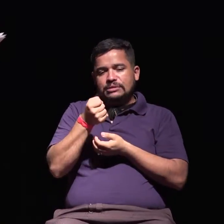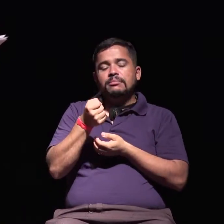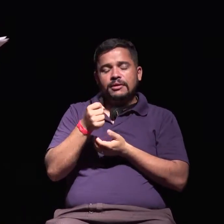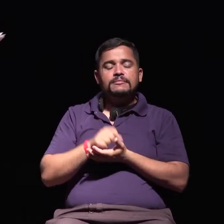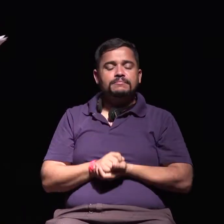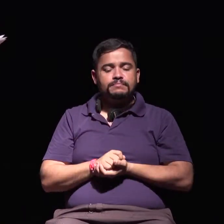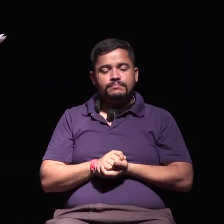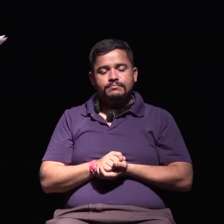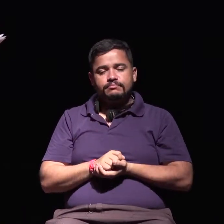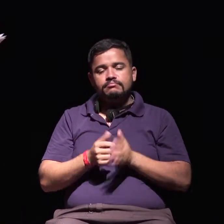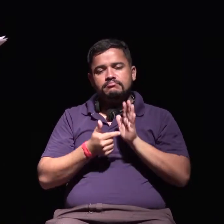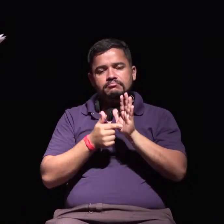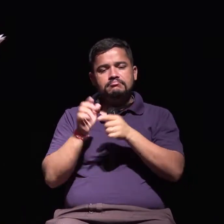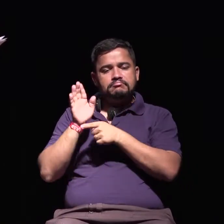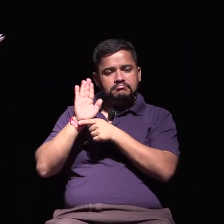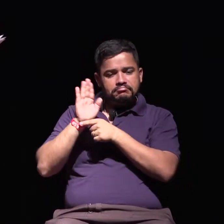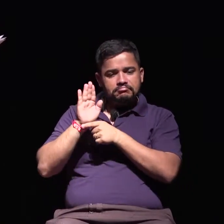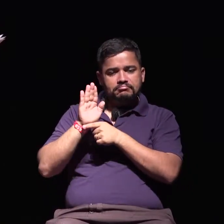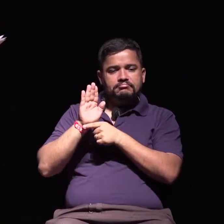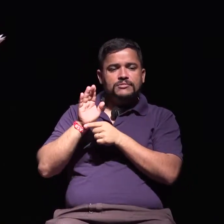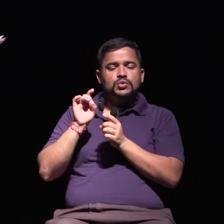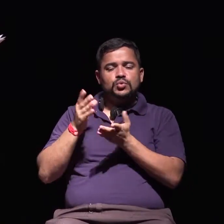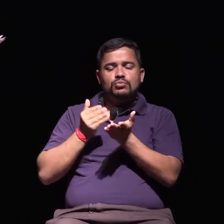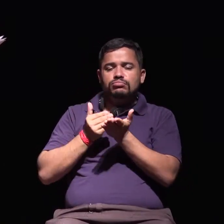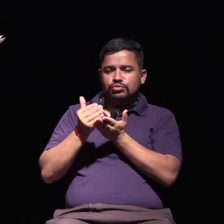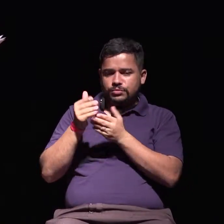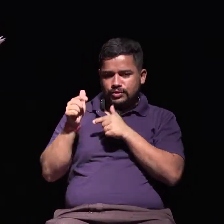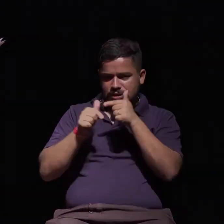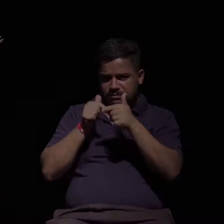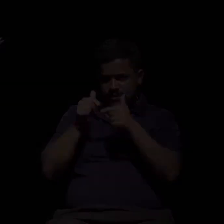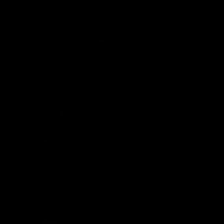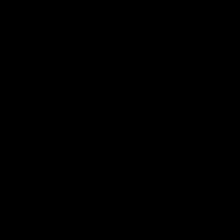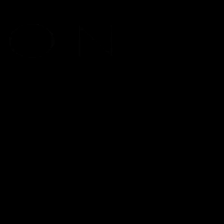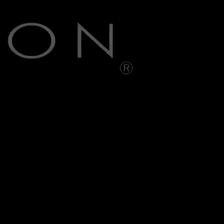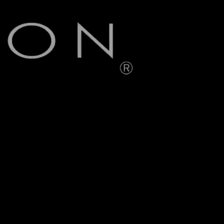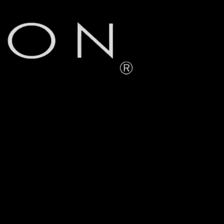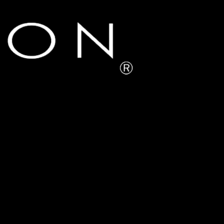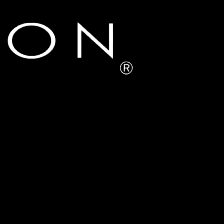vou passar um pequeno trecho de um vídeo que é só o início do trabalho. Tá?